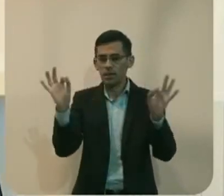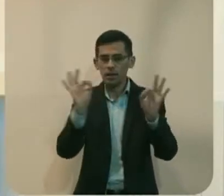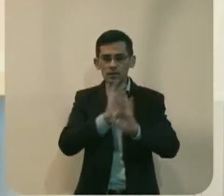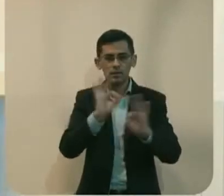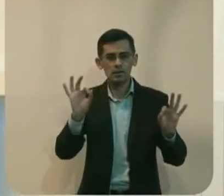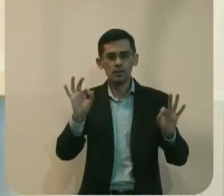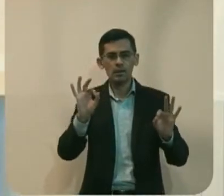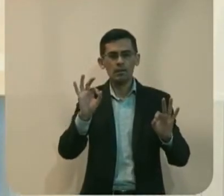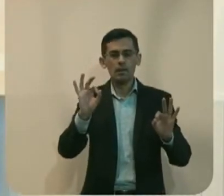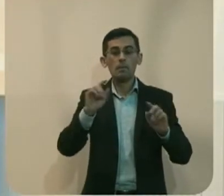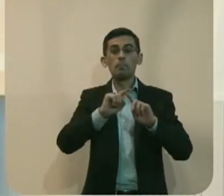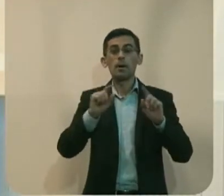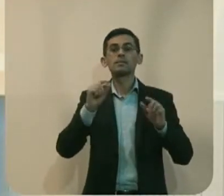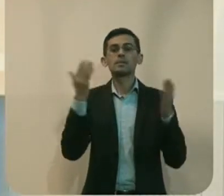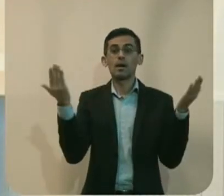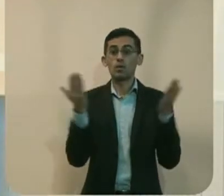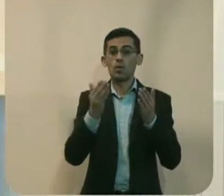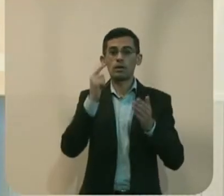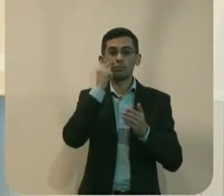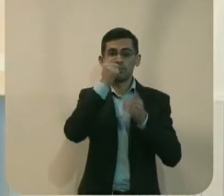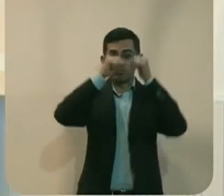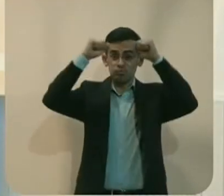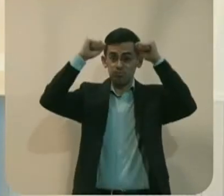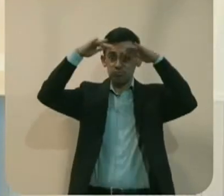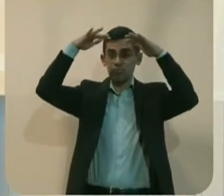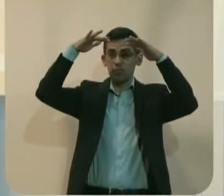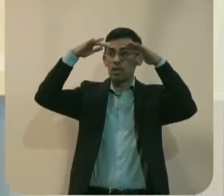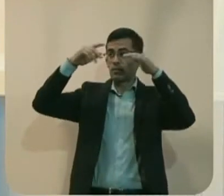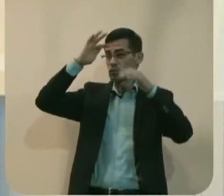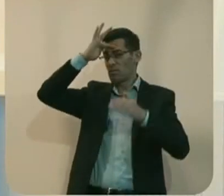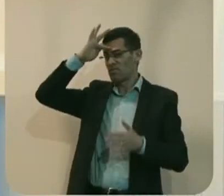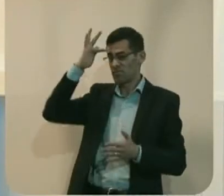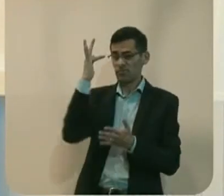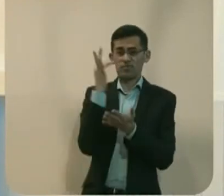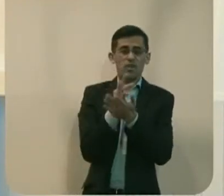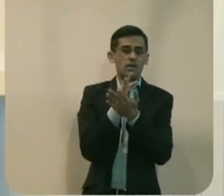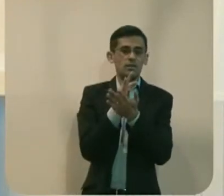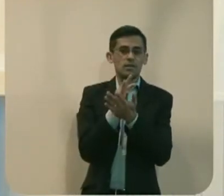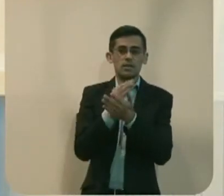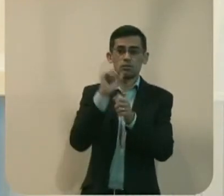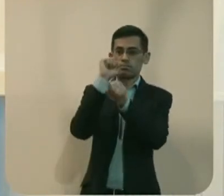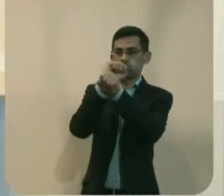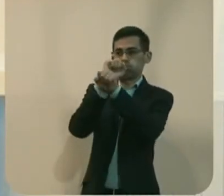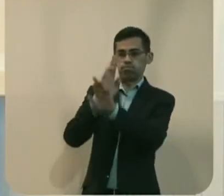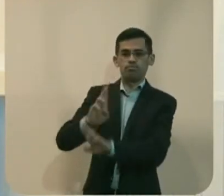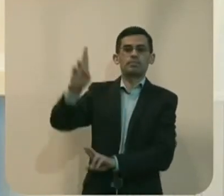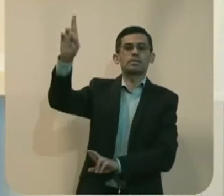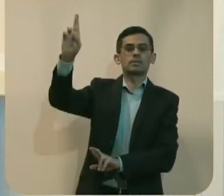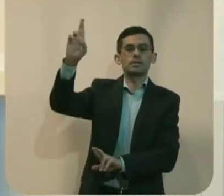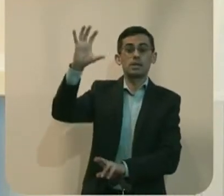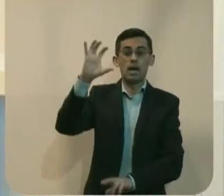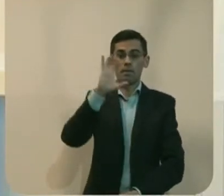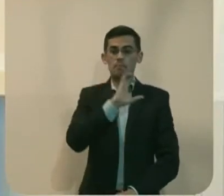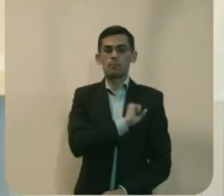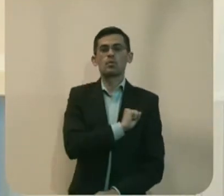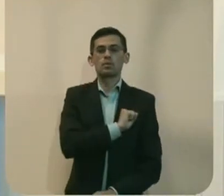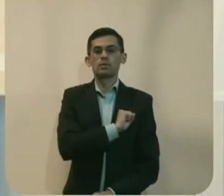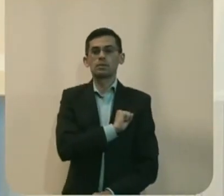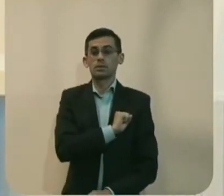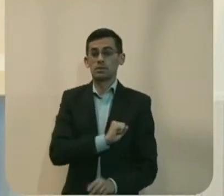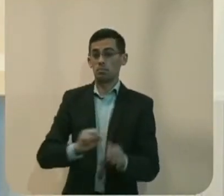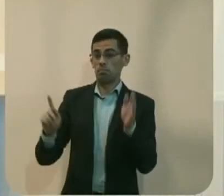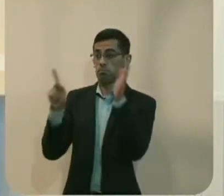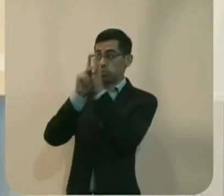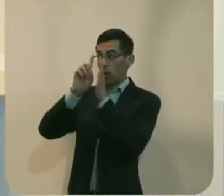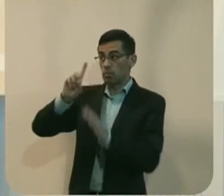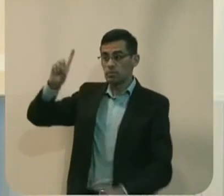sua dor, mas que eles sejam iluminados pela sua fé, pela sua esperança, pelo seu amor, que